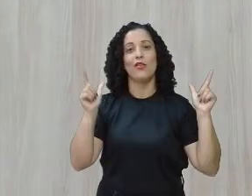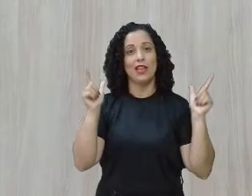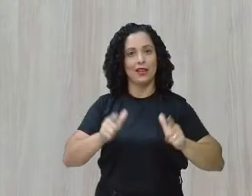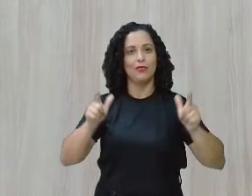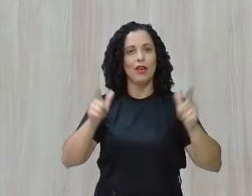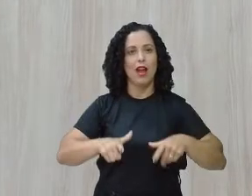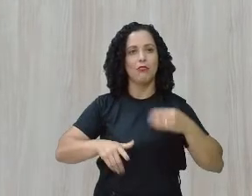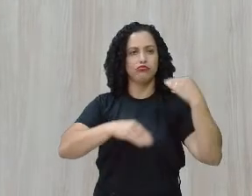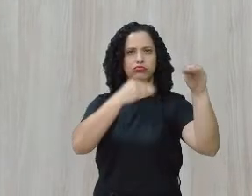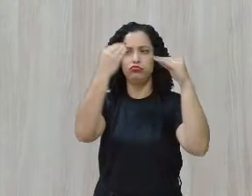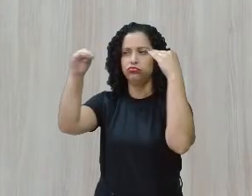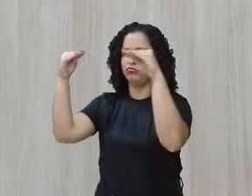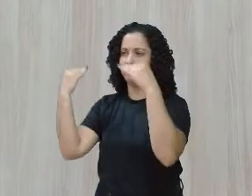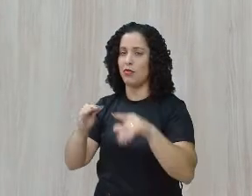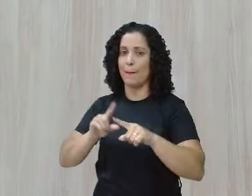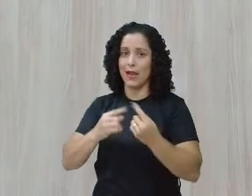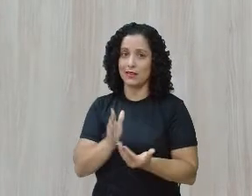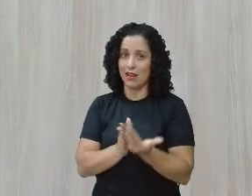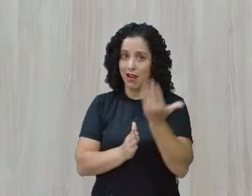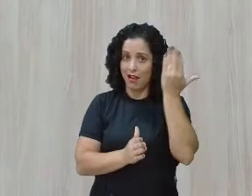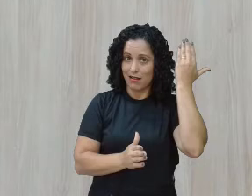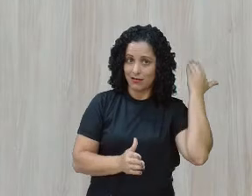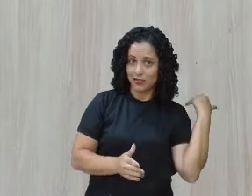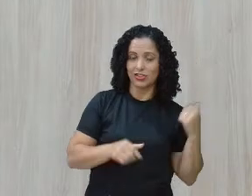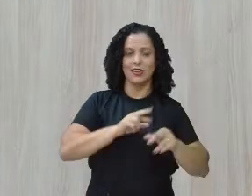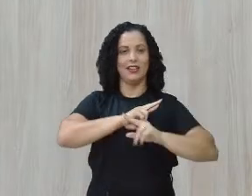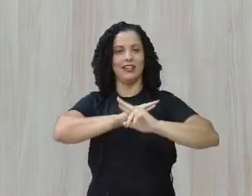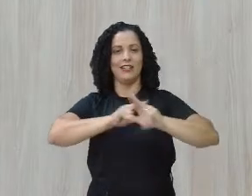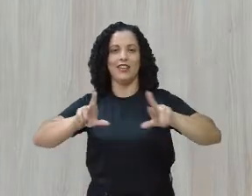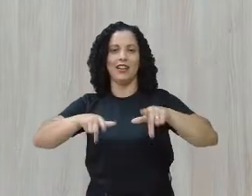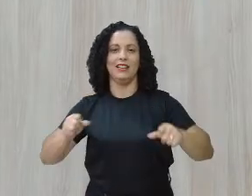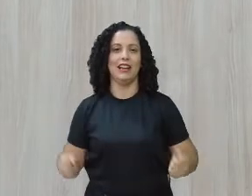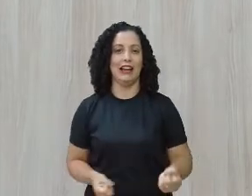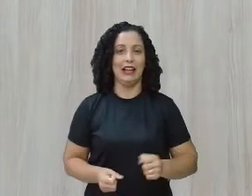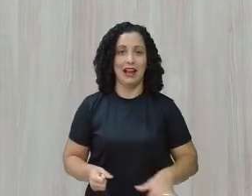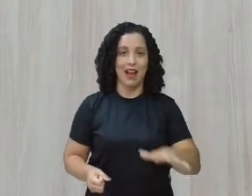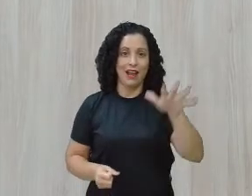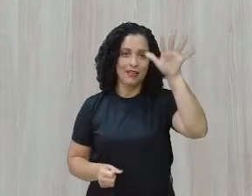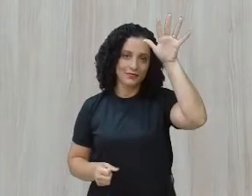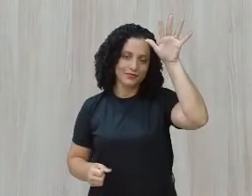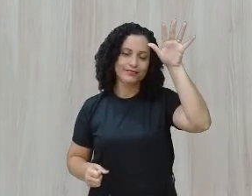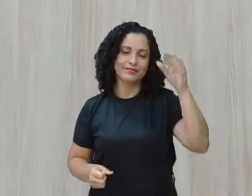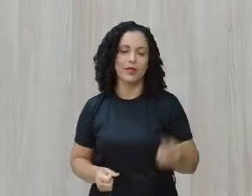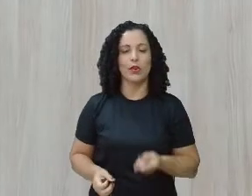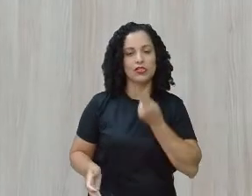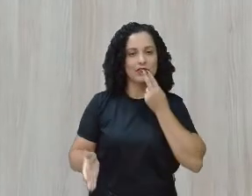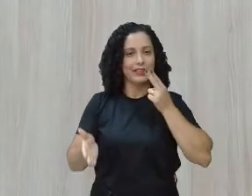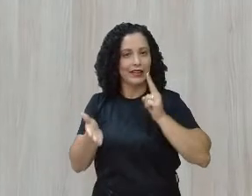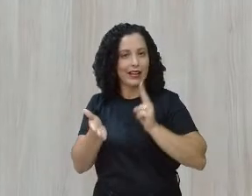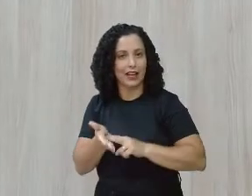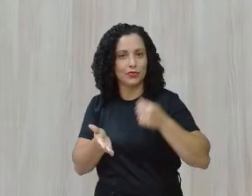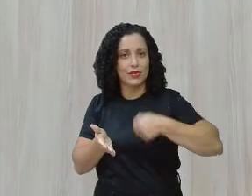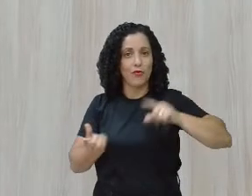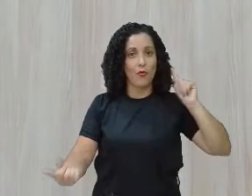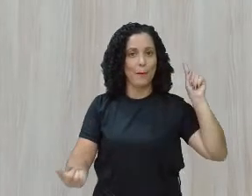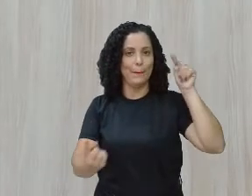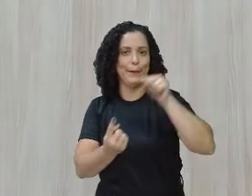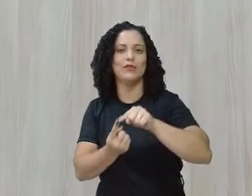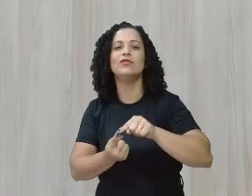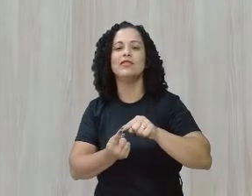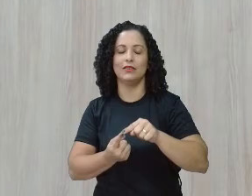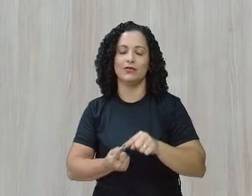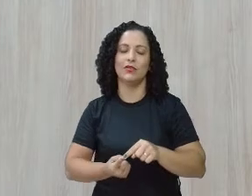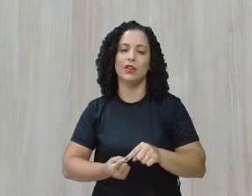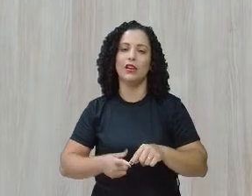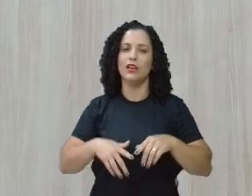assim naquela época, era muito mais difícil, muito mais caro produzir. Então, as cartas elas precisavam ter um objetivo maior, ter